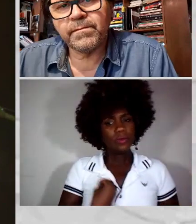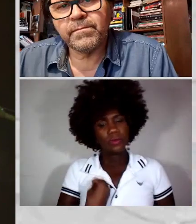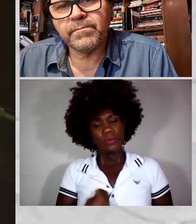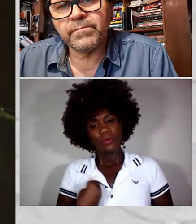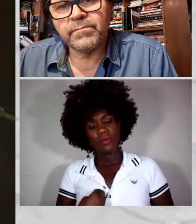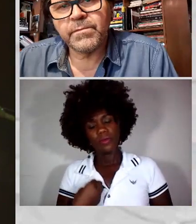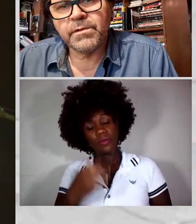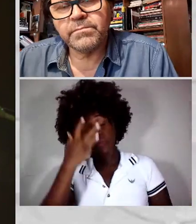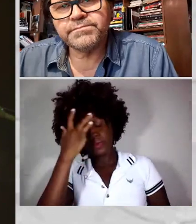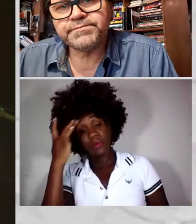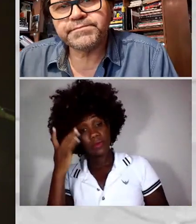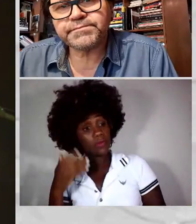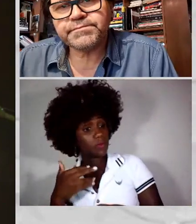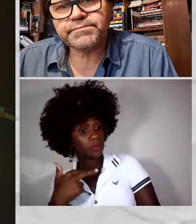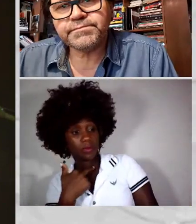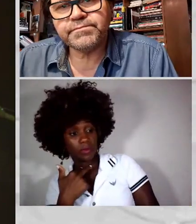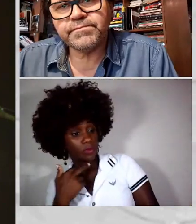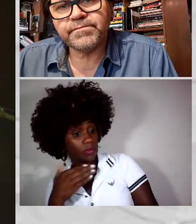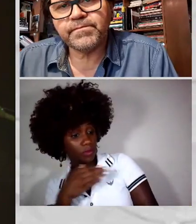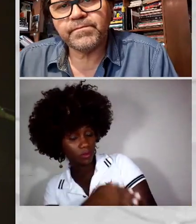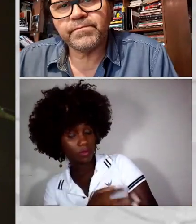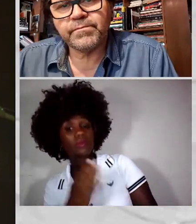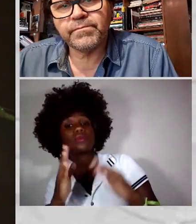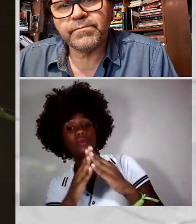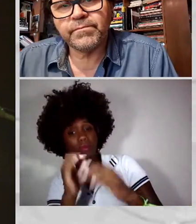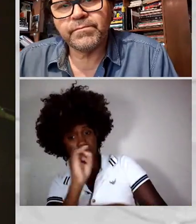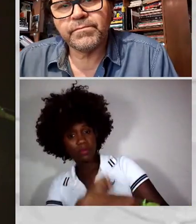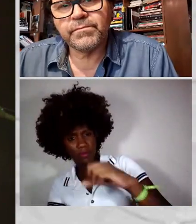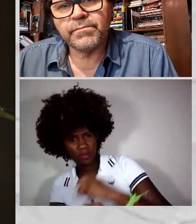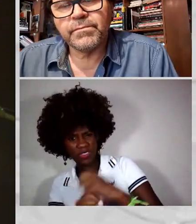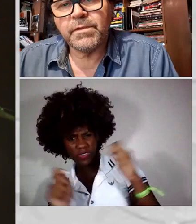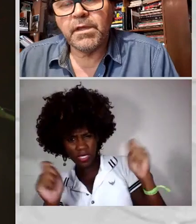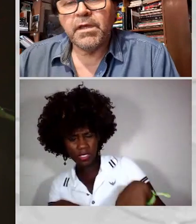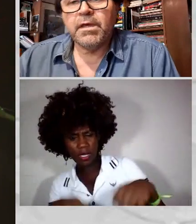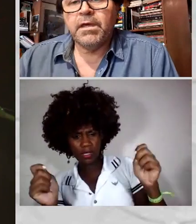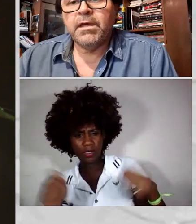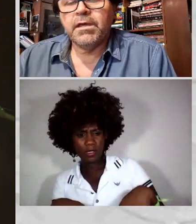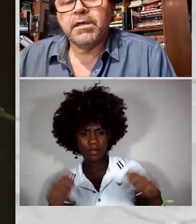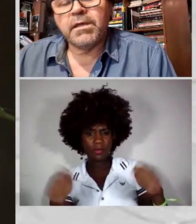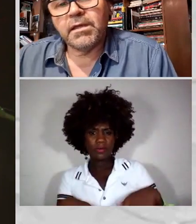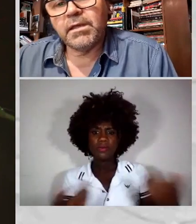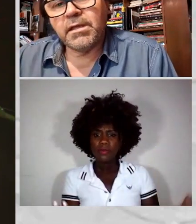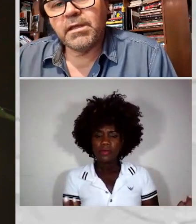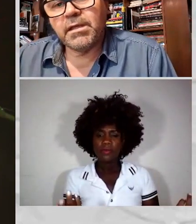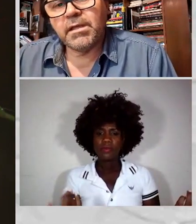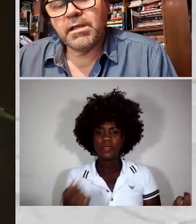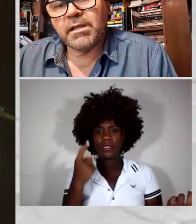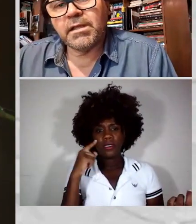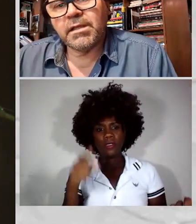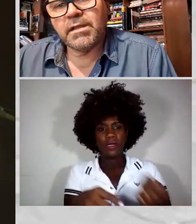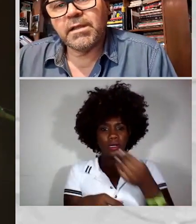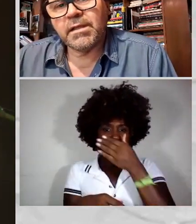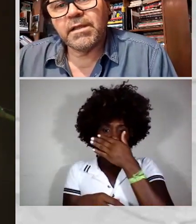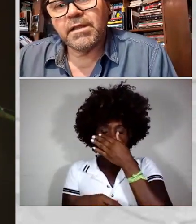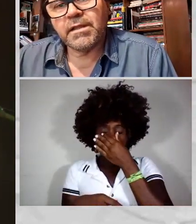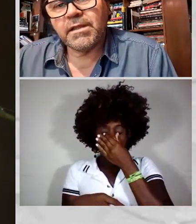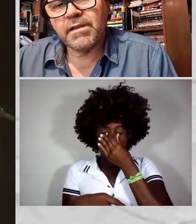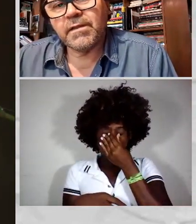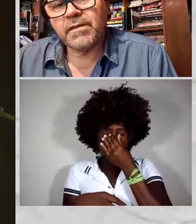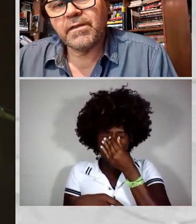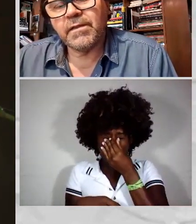para quem não pode ir para o show, ter acesso pela internet? O que é que você, desse campo? Já que a gente também é o seguinte, a gente perdeu